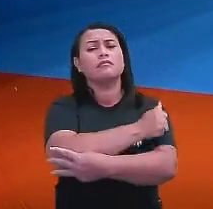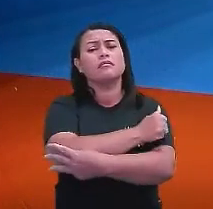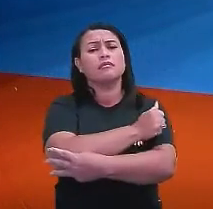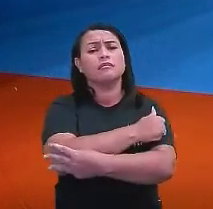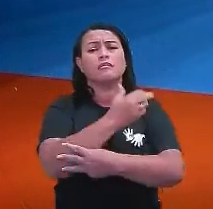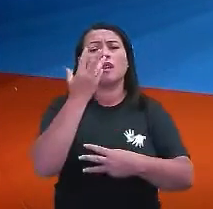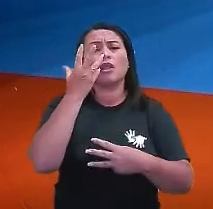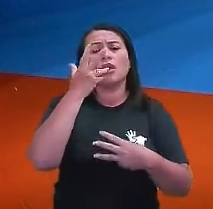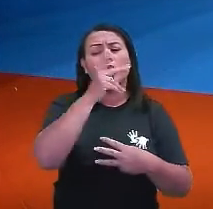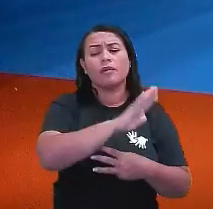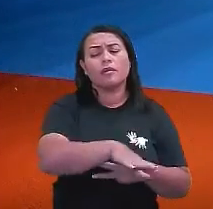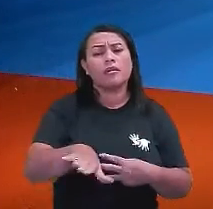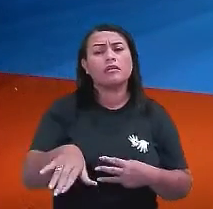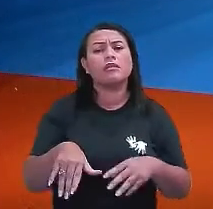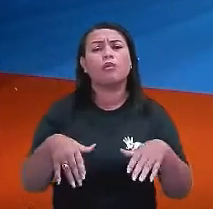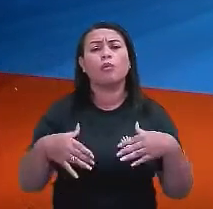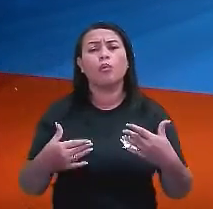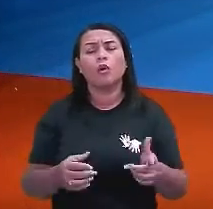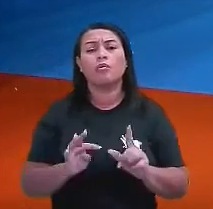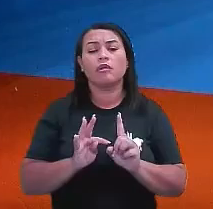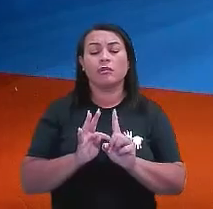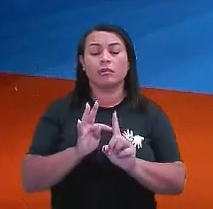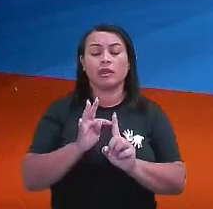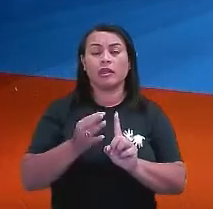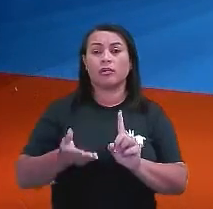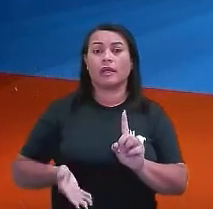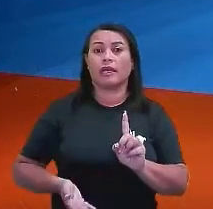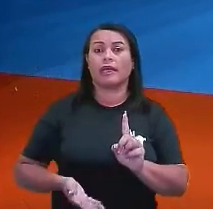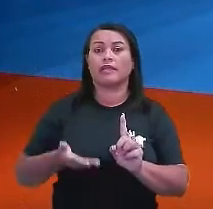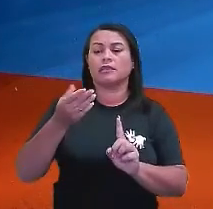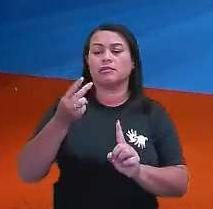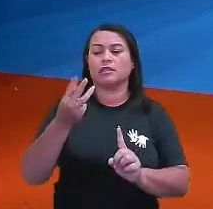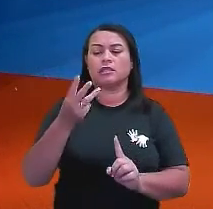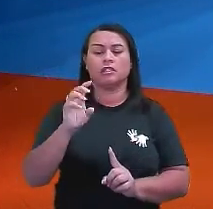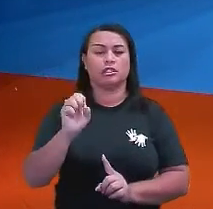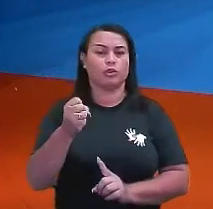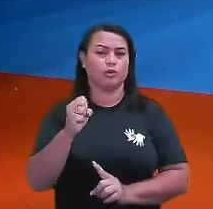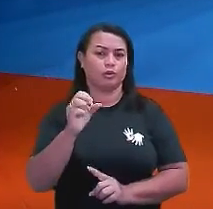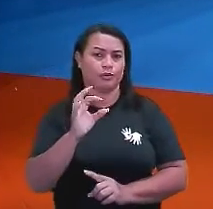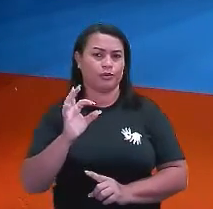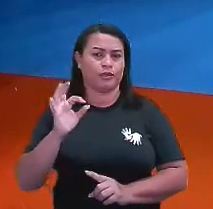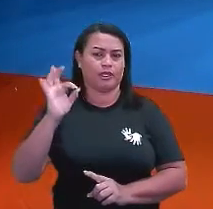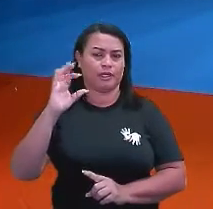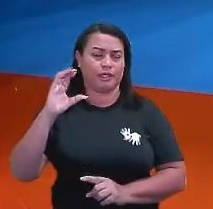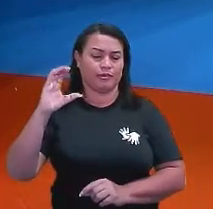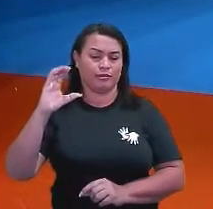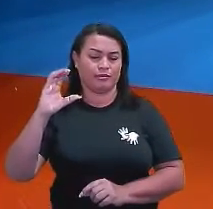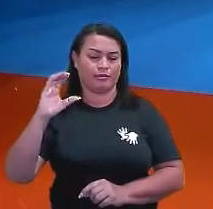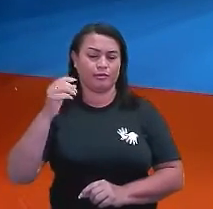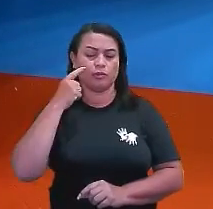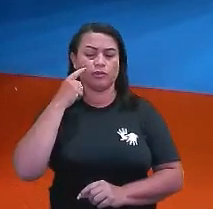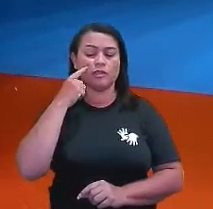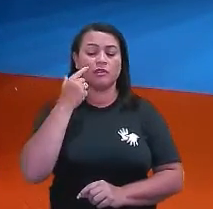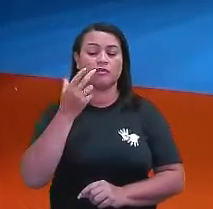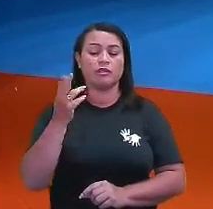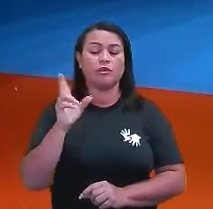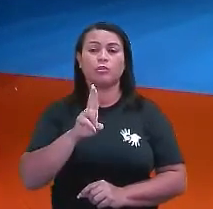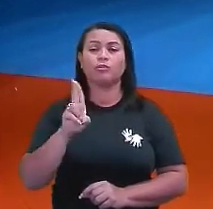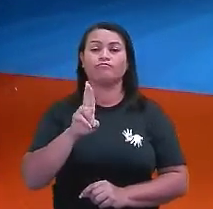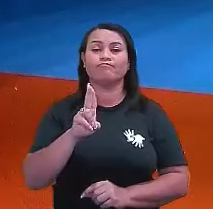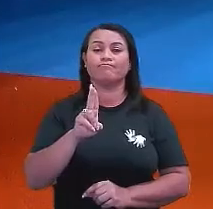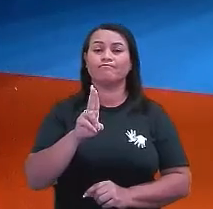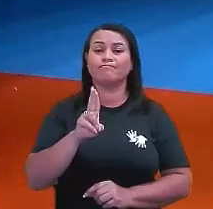com temperatura acima de 38 graus. E aí, qual é? Eu olho aqui e vi,